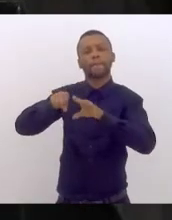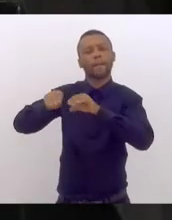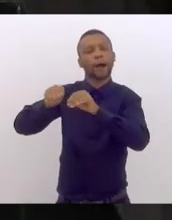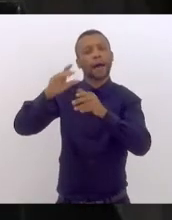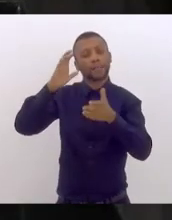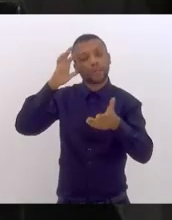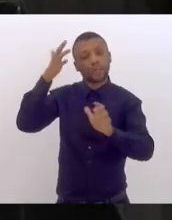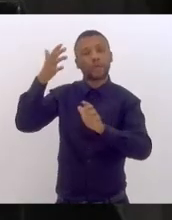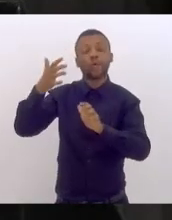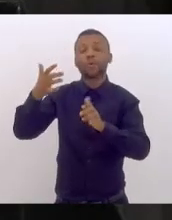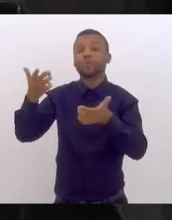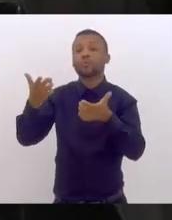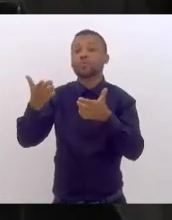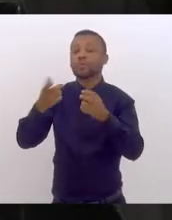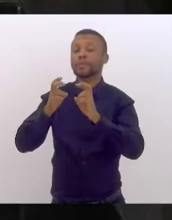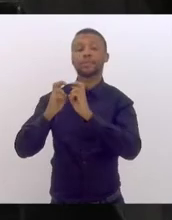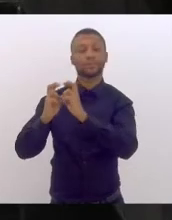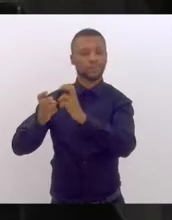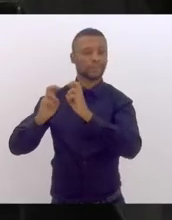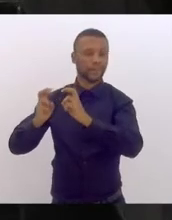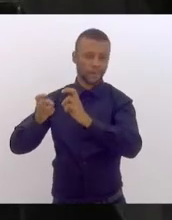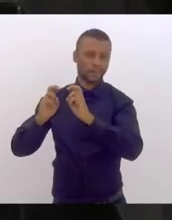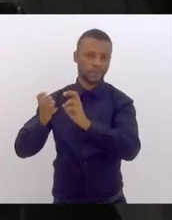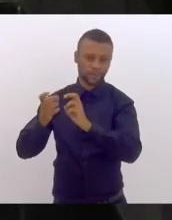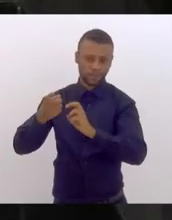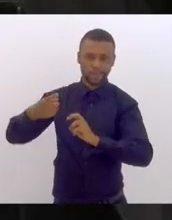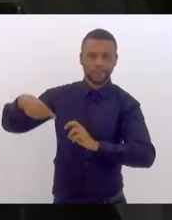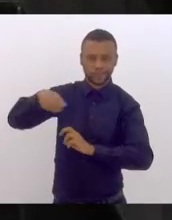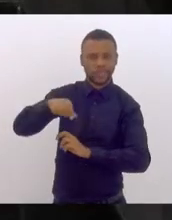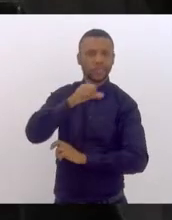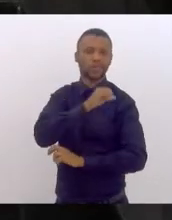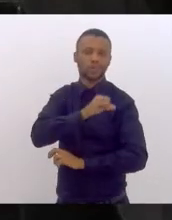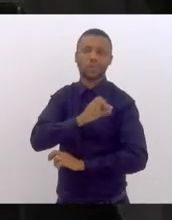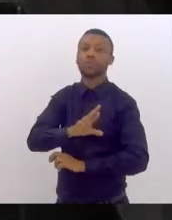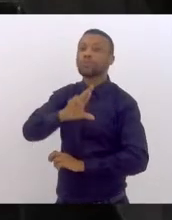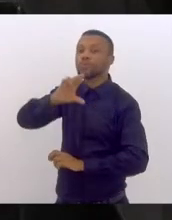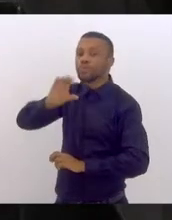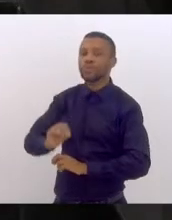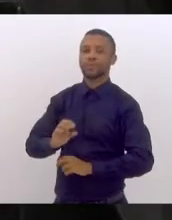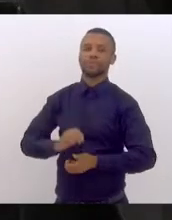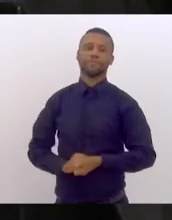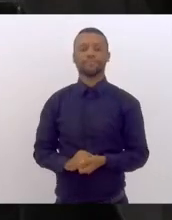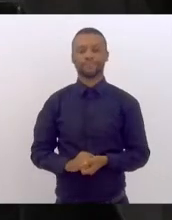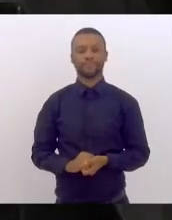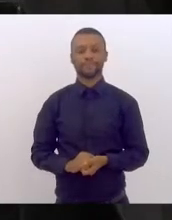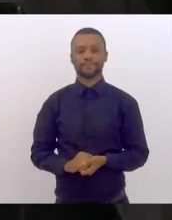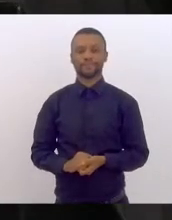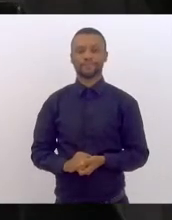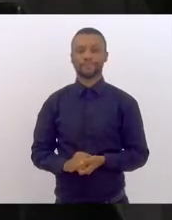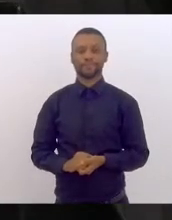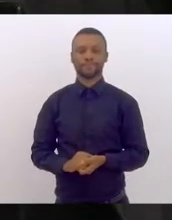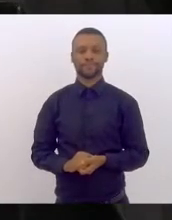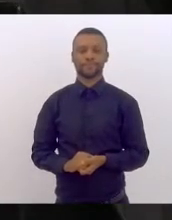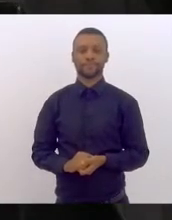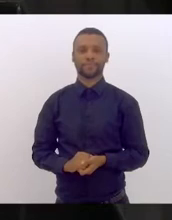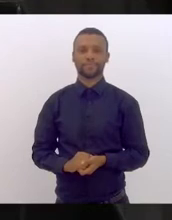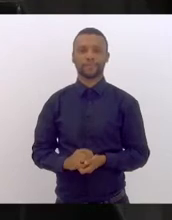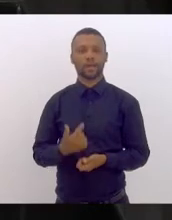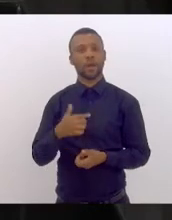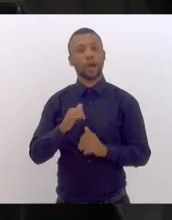transporte Ferroviário de passageiros dos trens aqui no Rio de Janeiro e eu